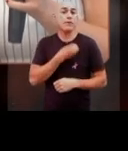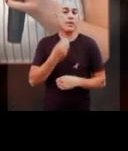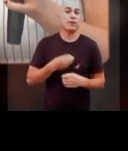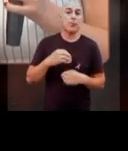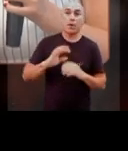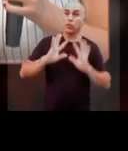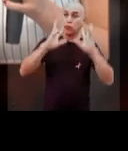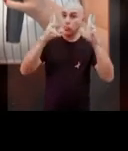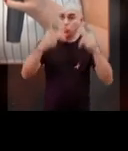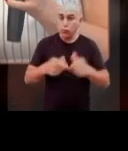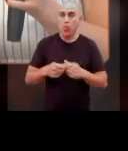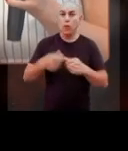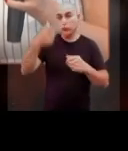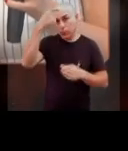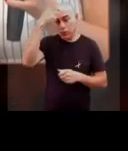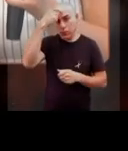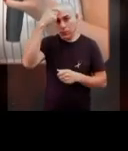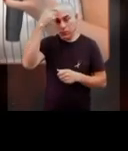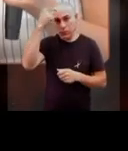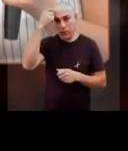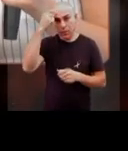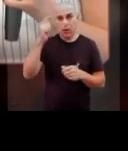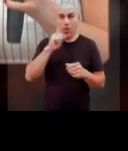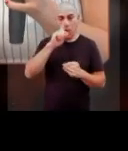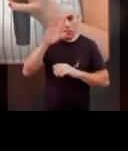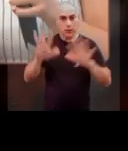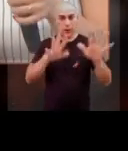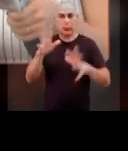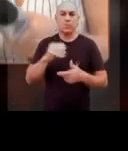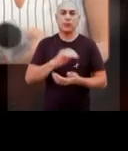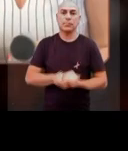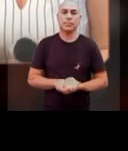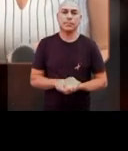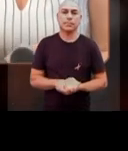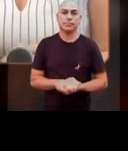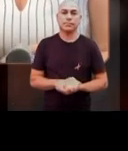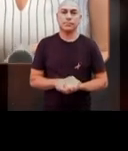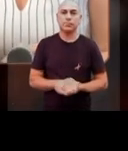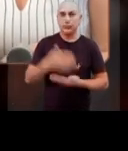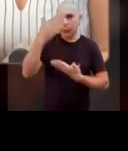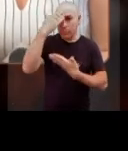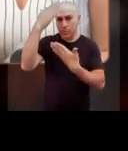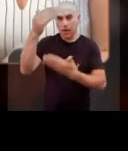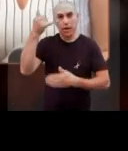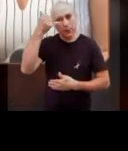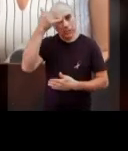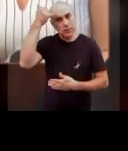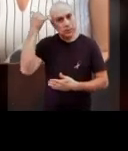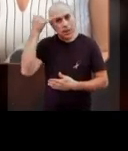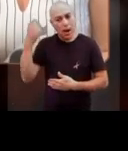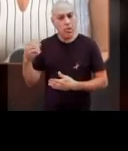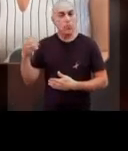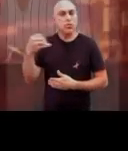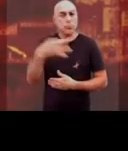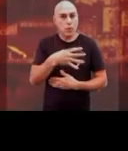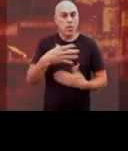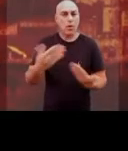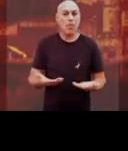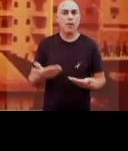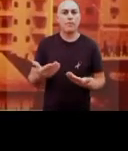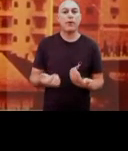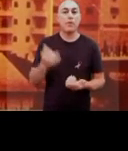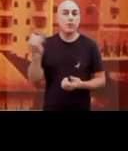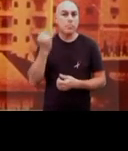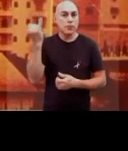todos tenham essa consciência e mantenham-se aí se protegendo. Obrigado, André, por essa atualização. Fica aí